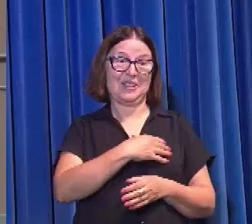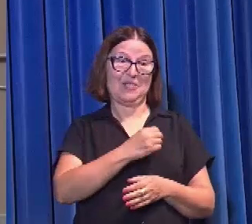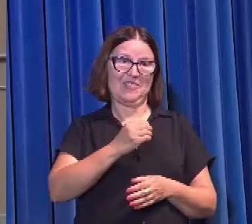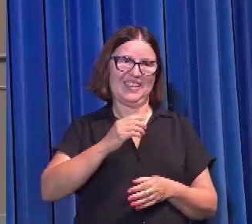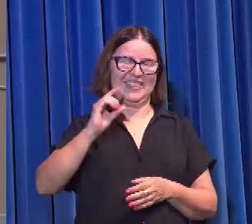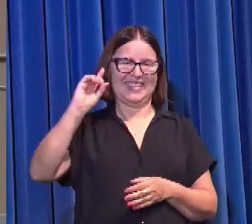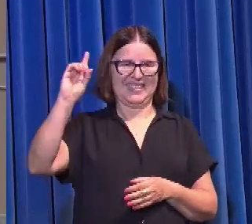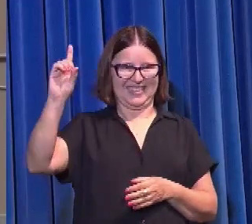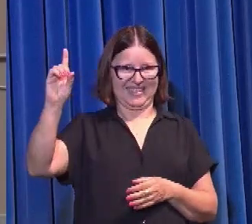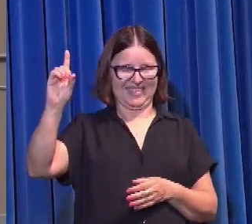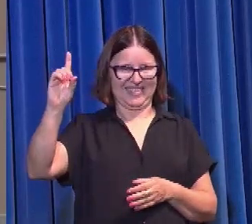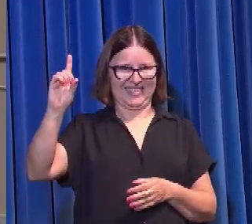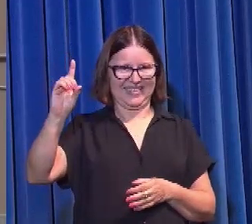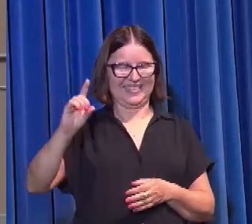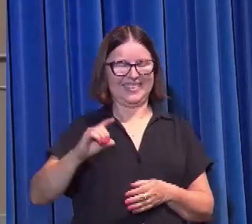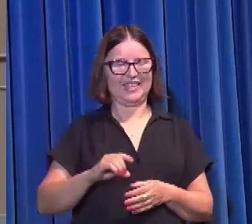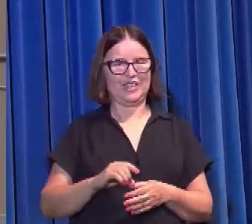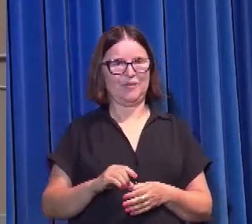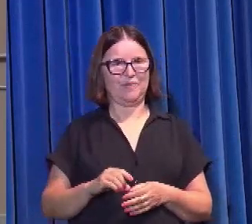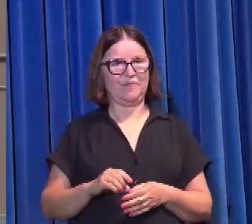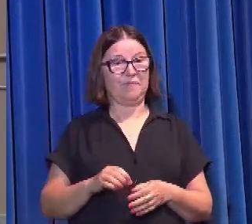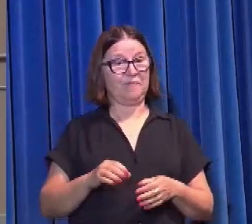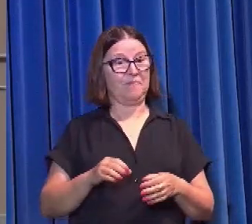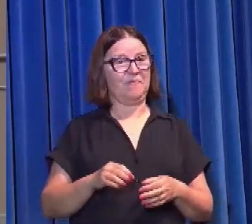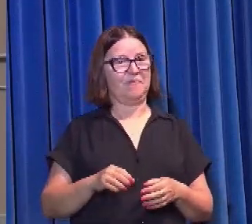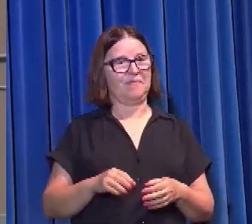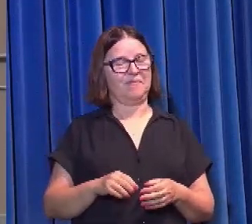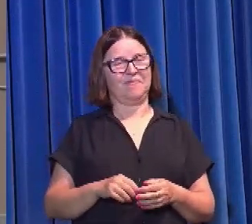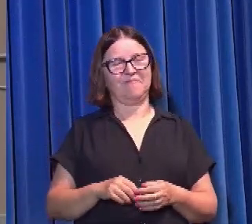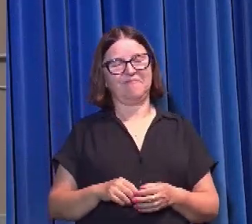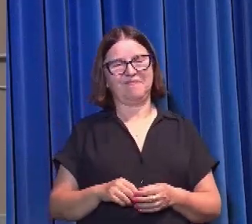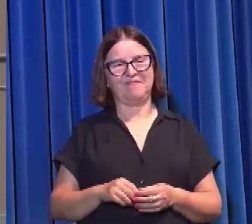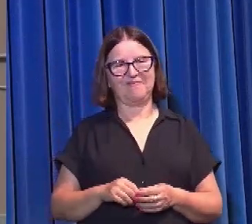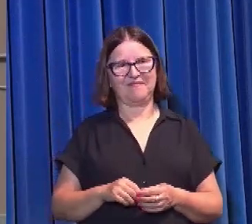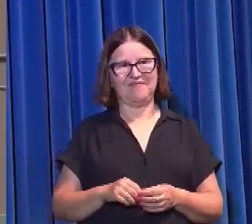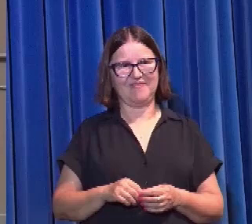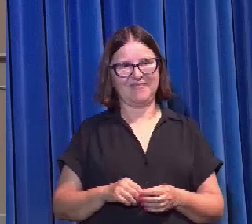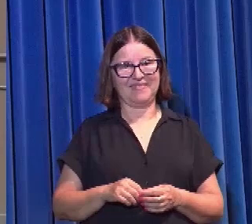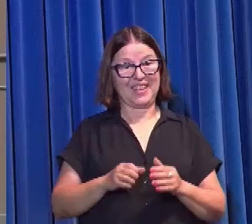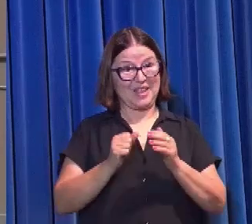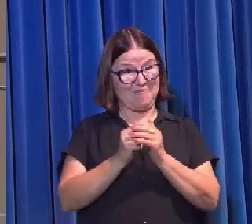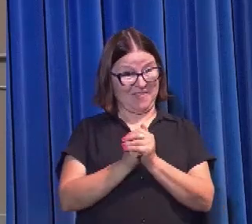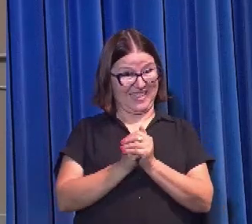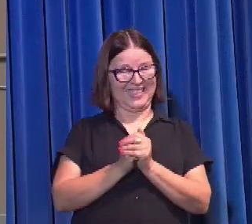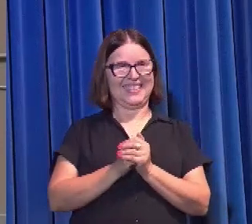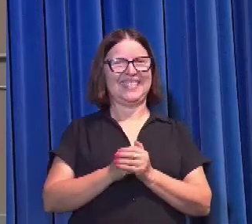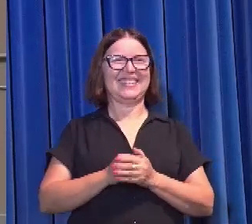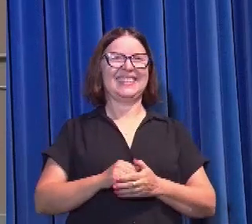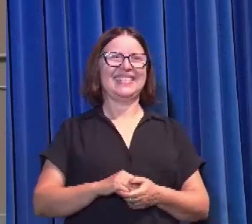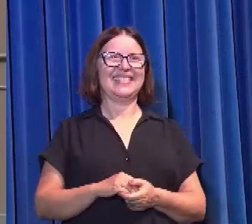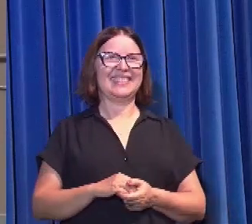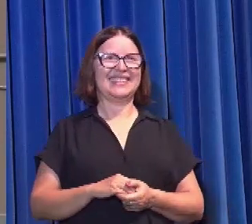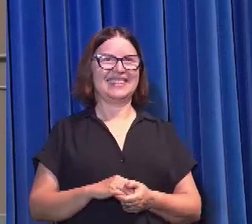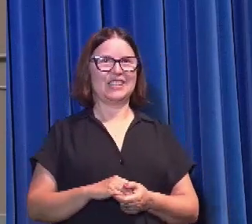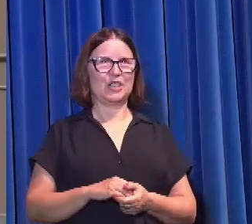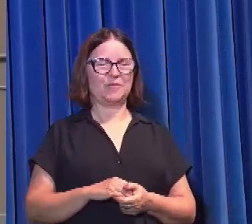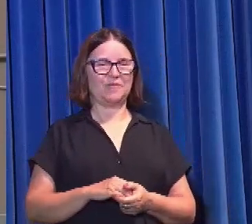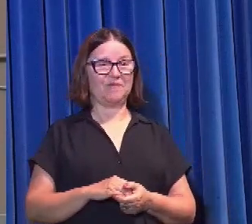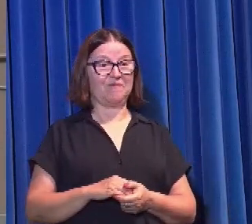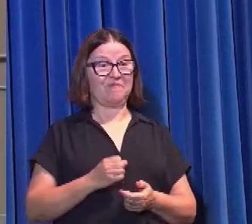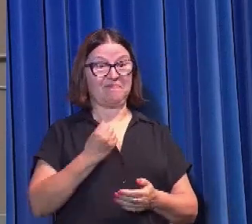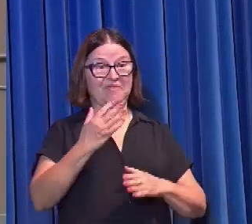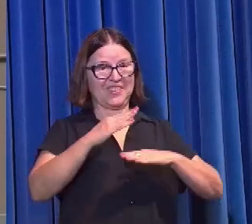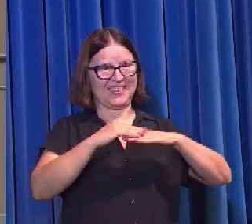perfeita varonilidade, à medida da estatura da plenitude de Cristo. Amém? Quão bom e agradável